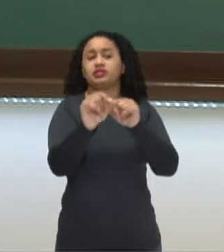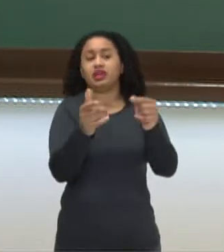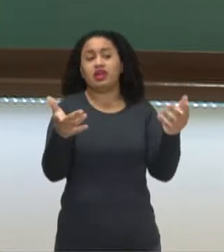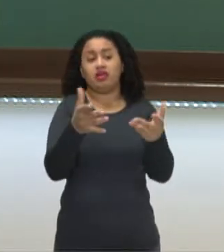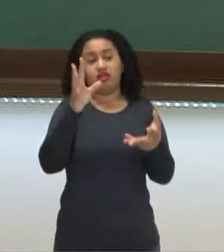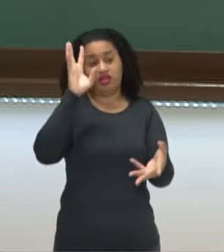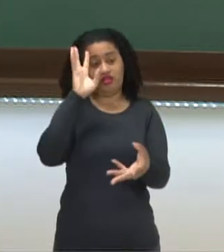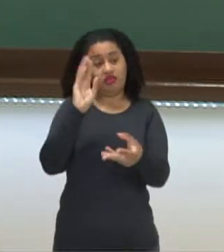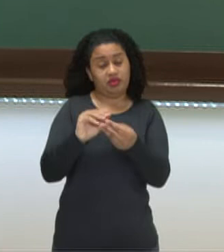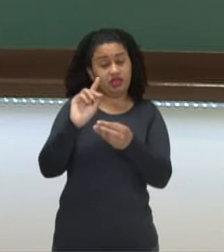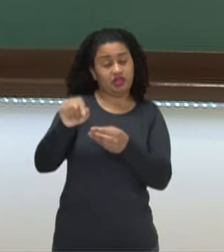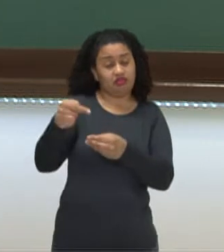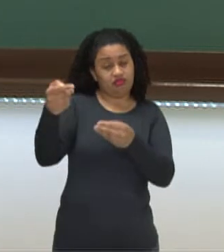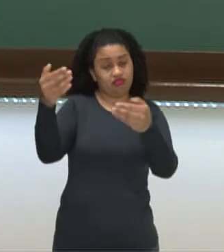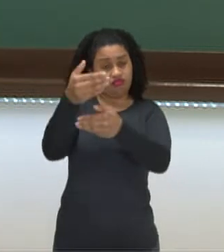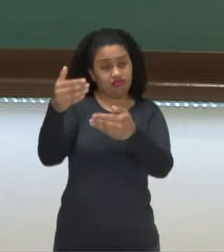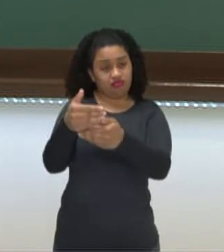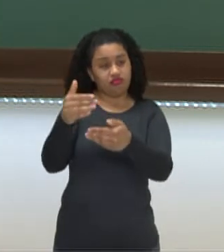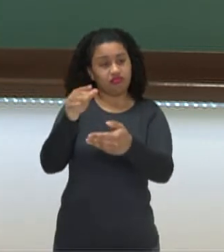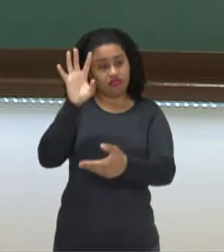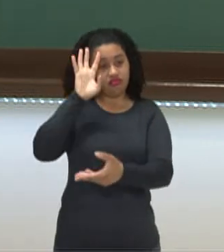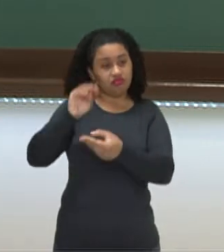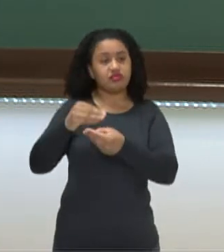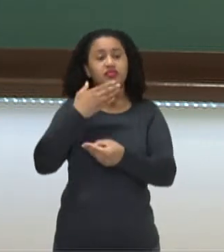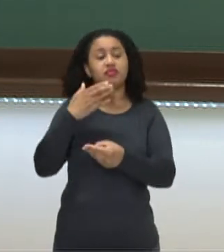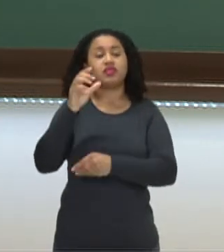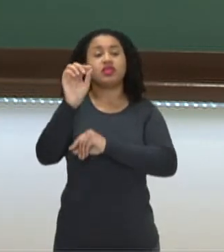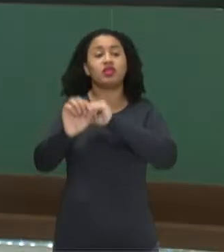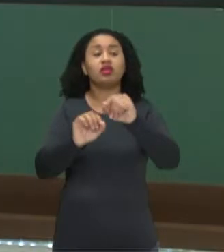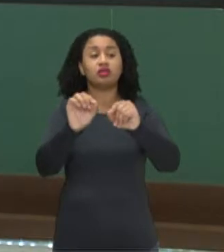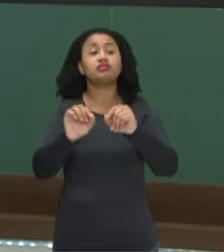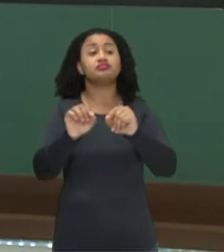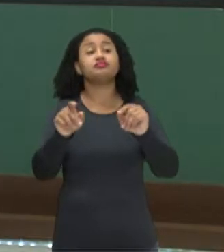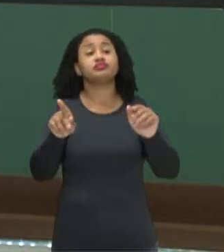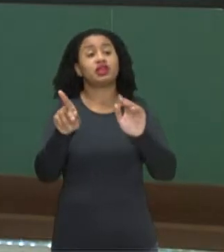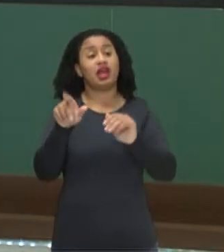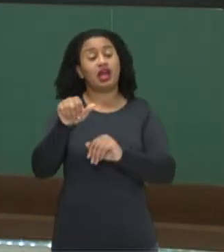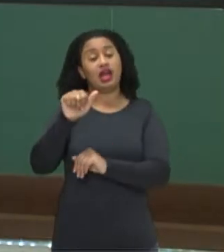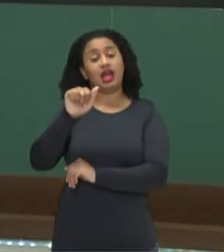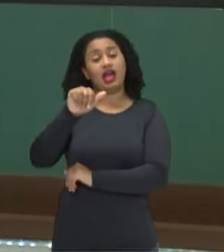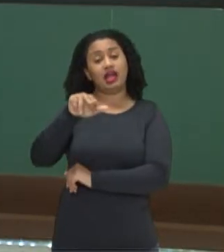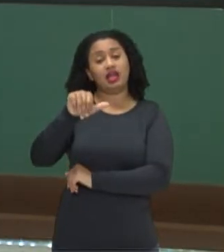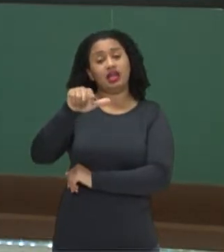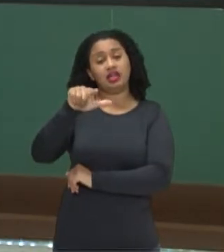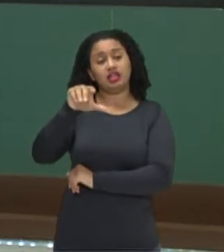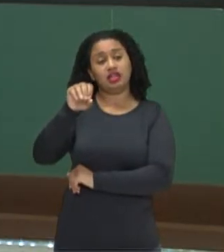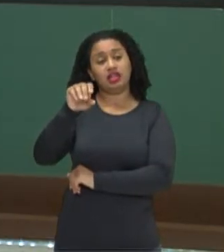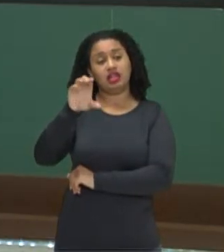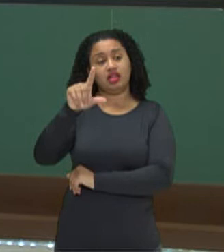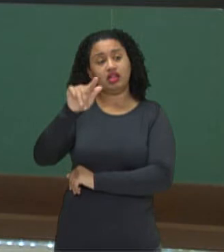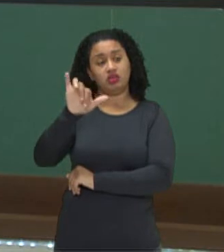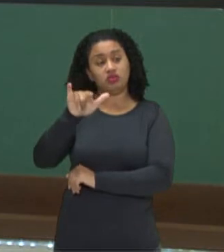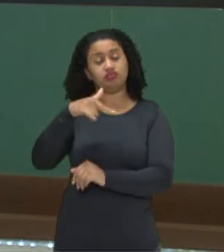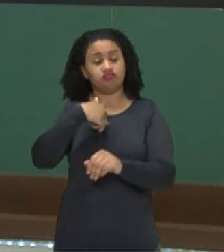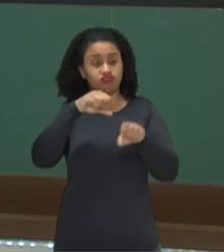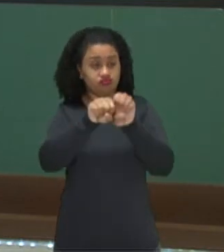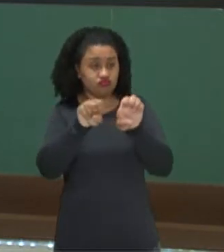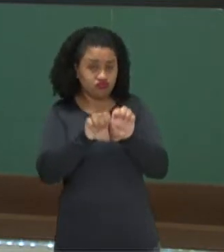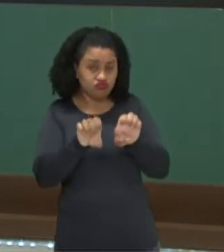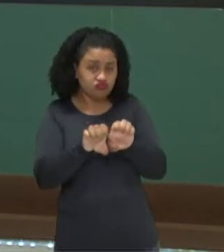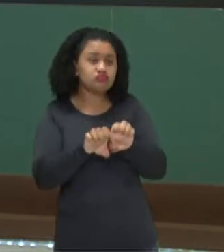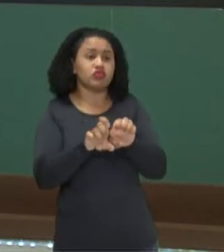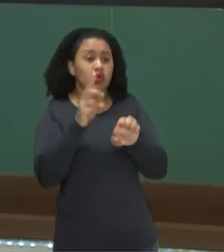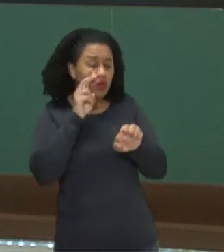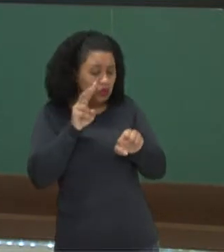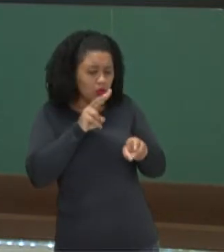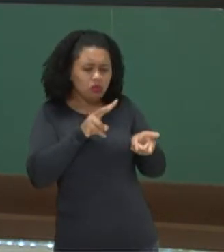aqui com o próximo slide. Olha só, órgãos análogos é quando a gente tem estruturas que, olhando numa